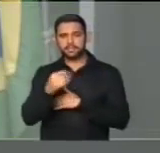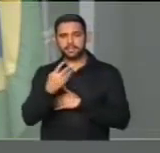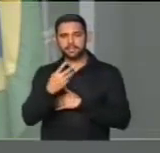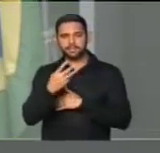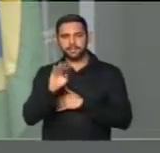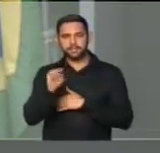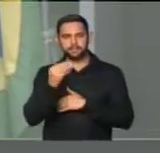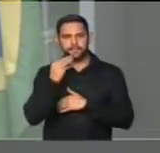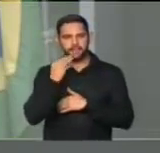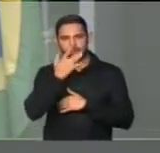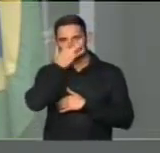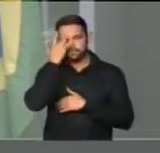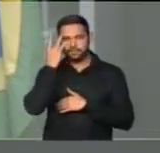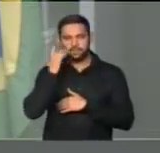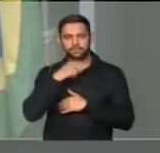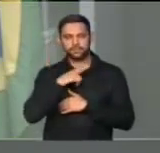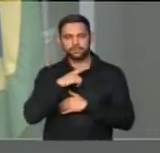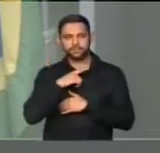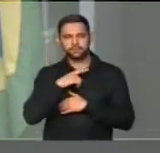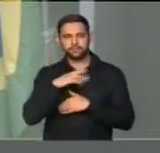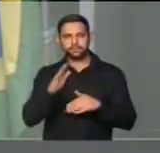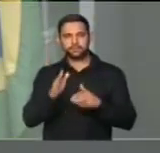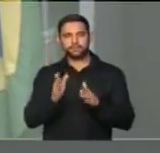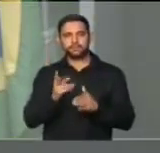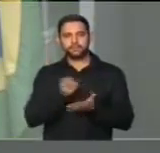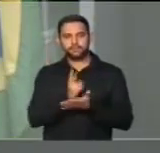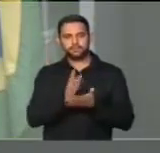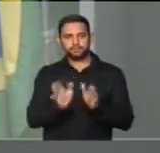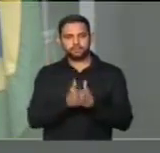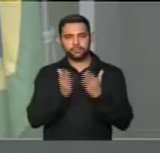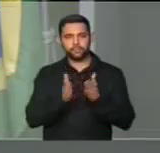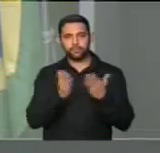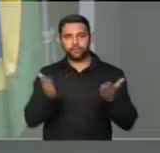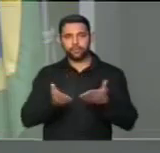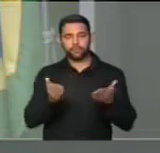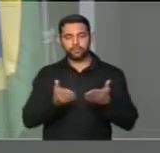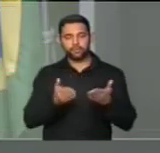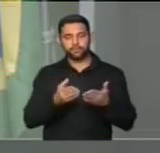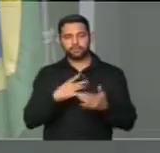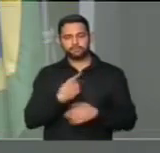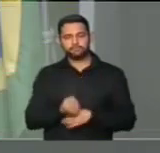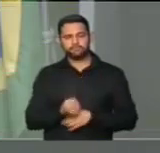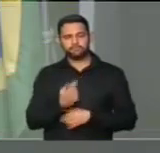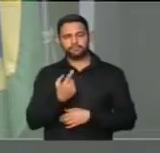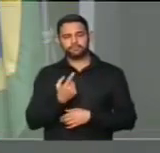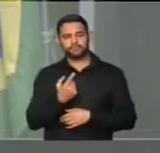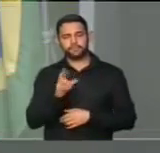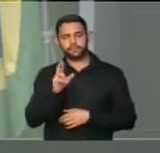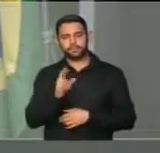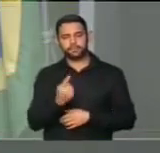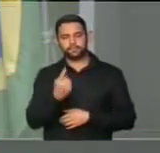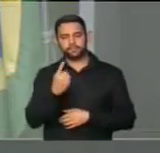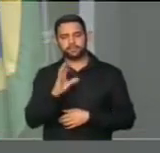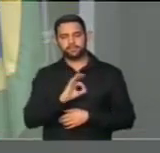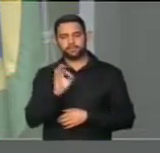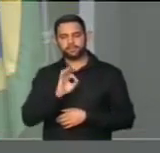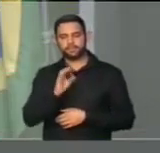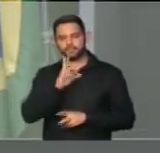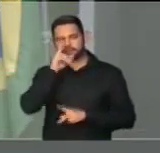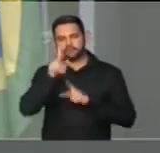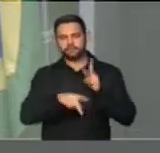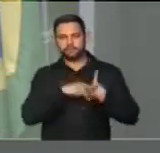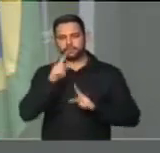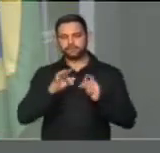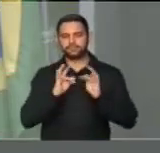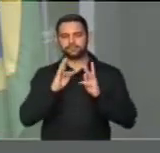30 milhões de pessoas na extrema pobreza. Hoje, isso representa 1/3 da